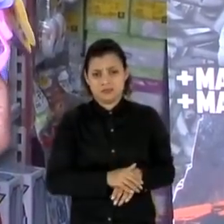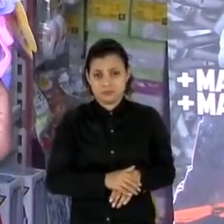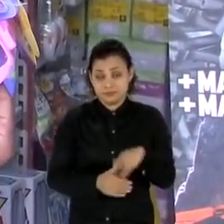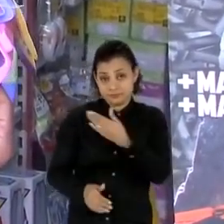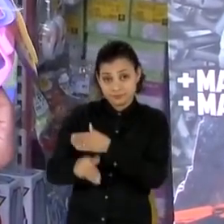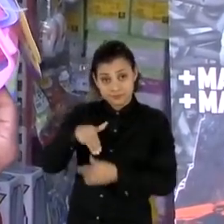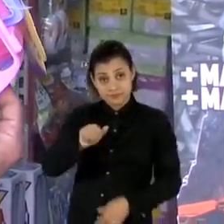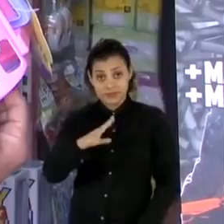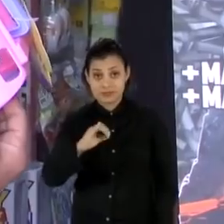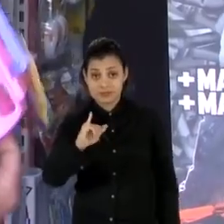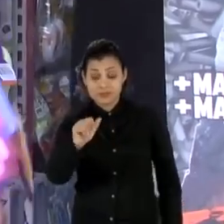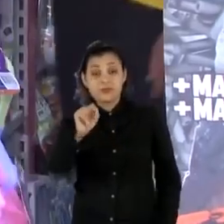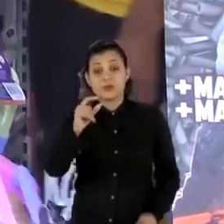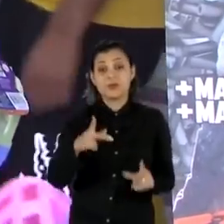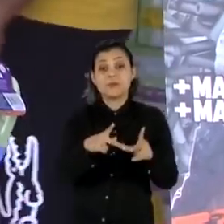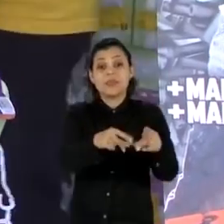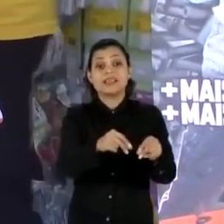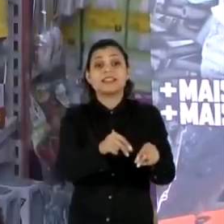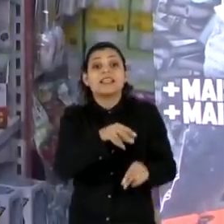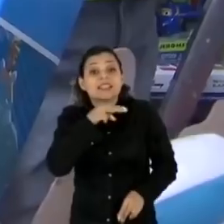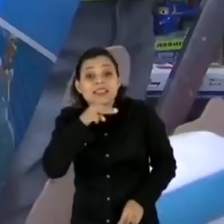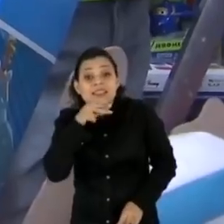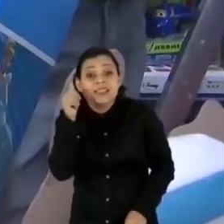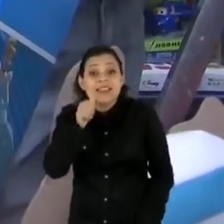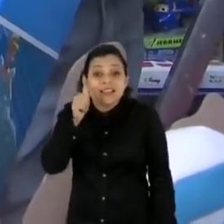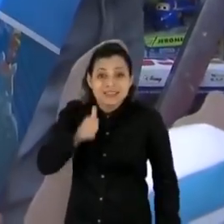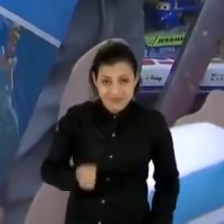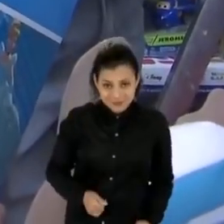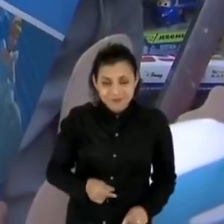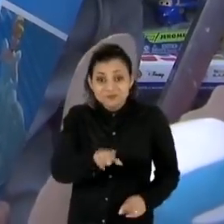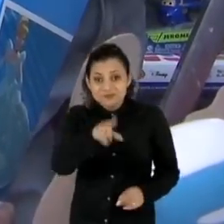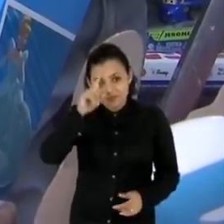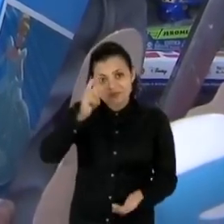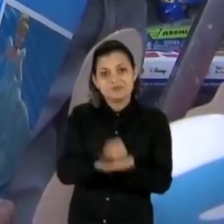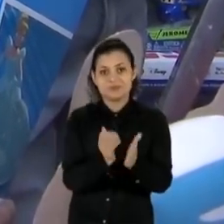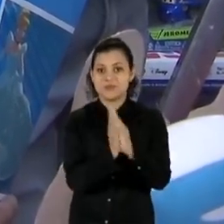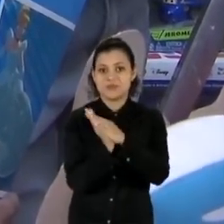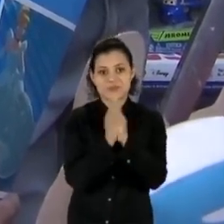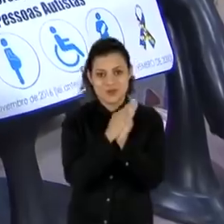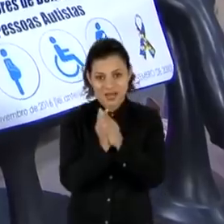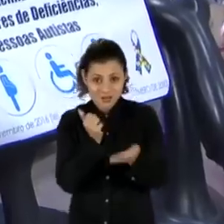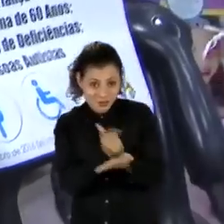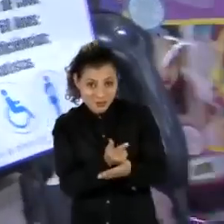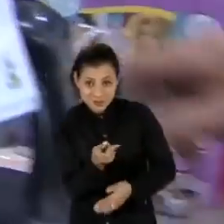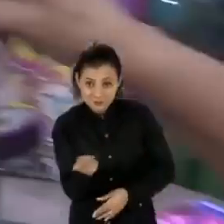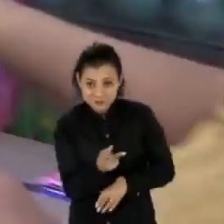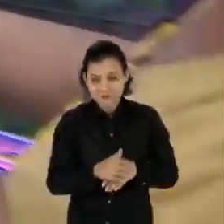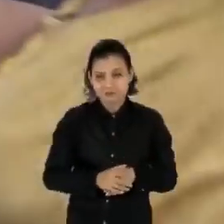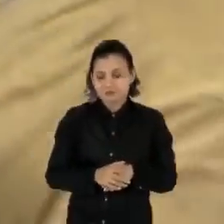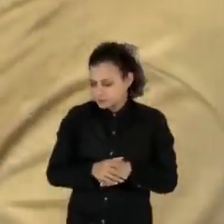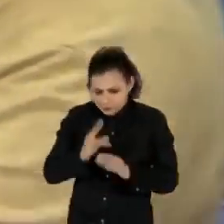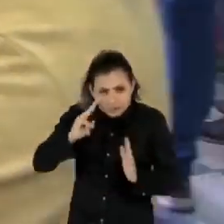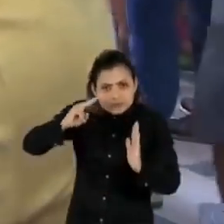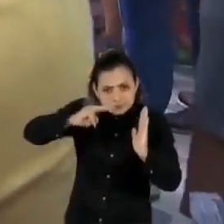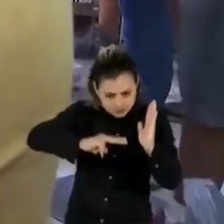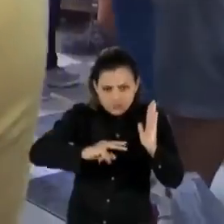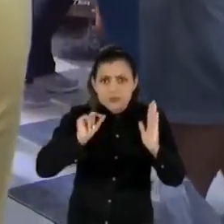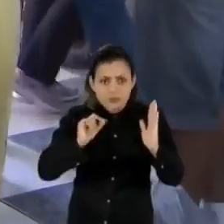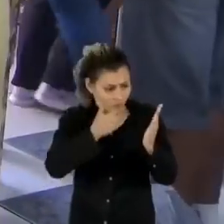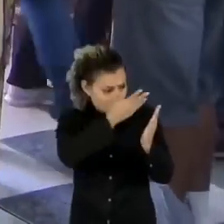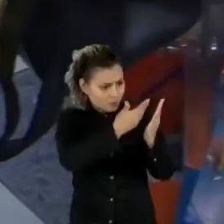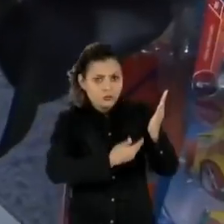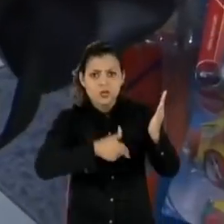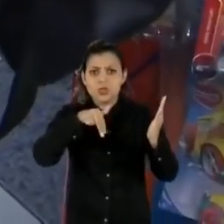dentista em busca do presente perfeito para as netas decidiu levar uma boneca para cada a surpresa vem na hora de